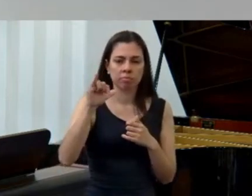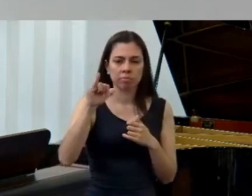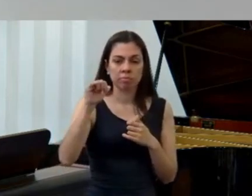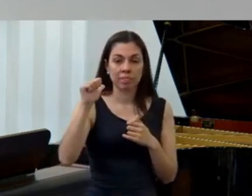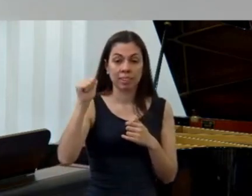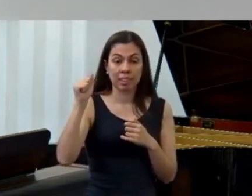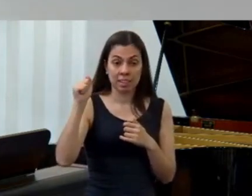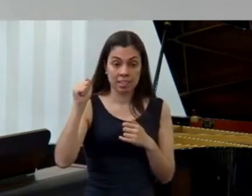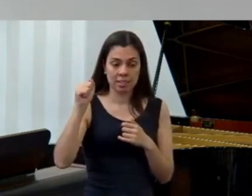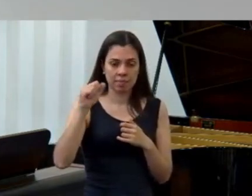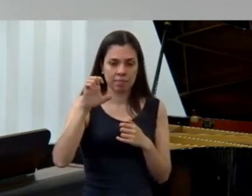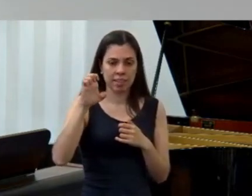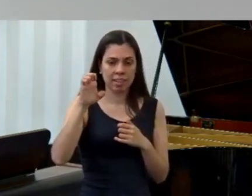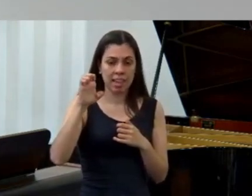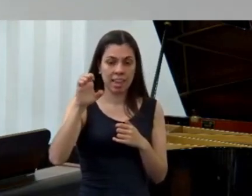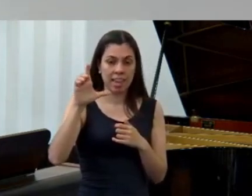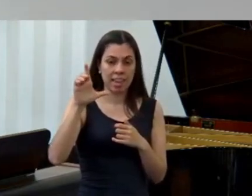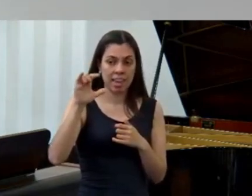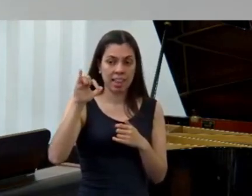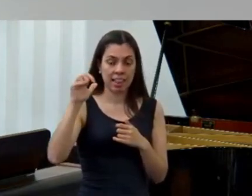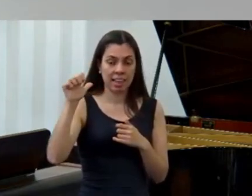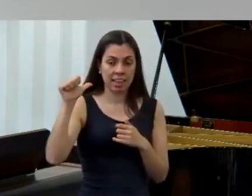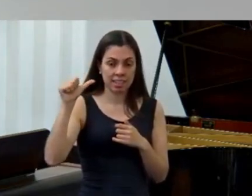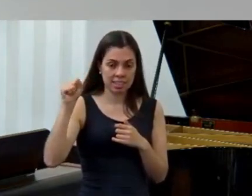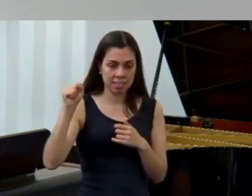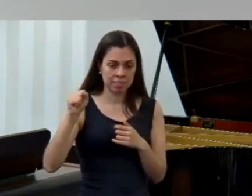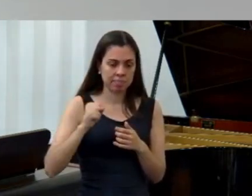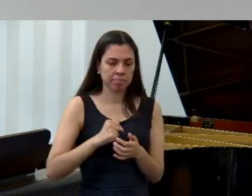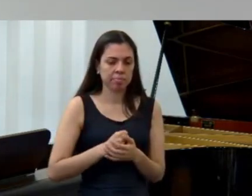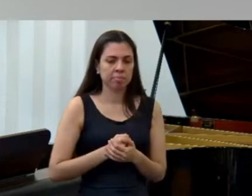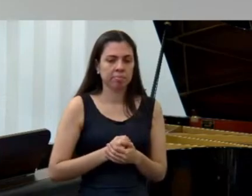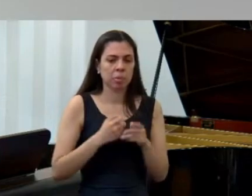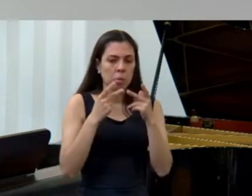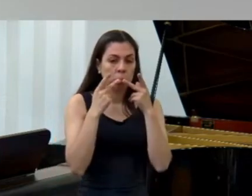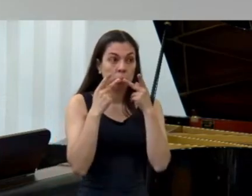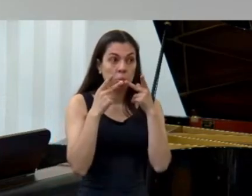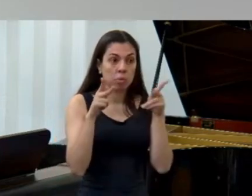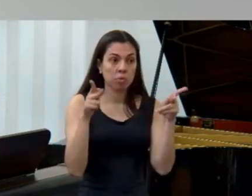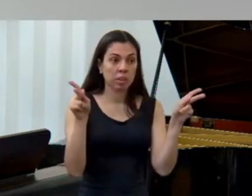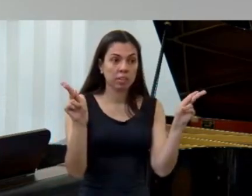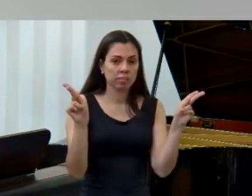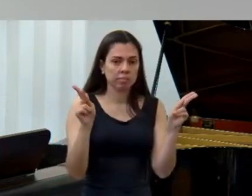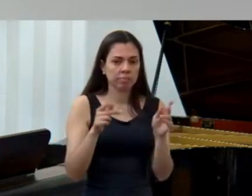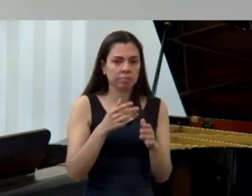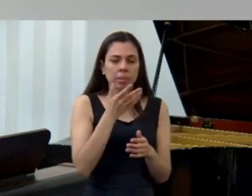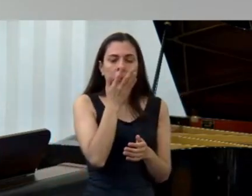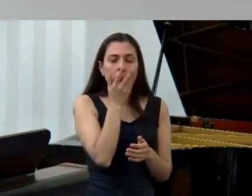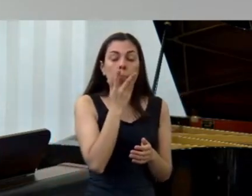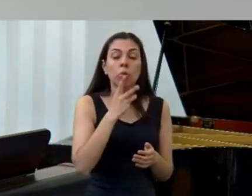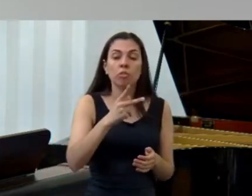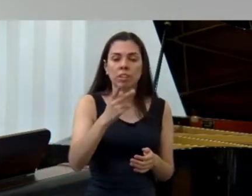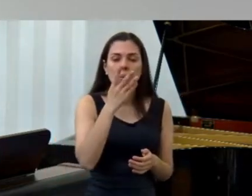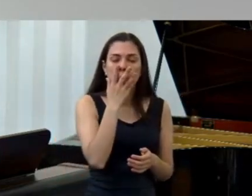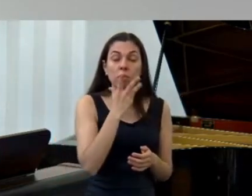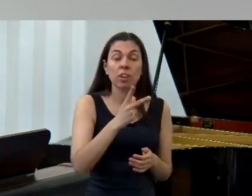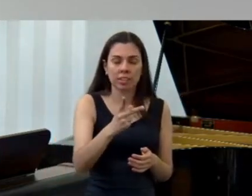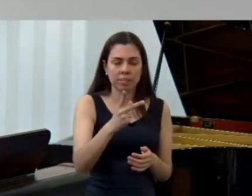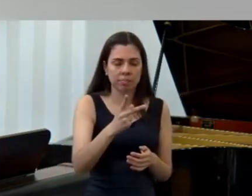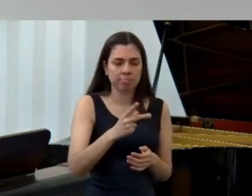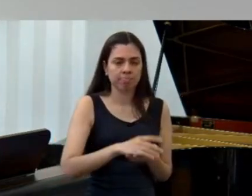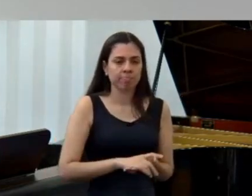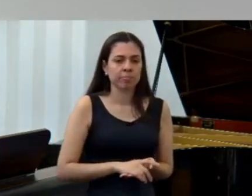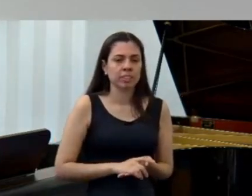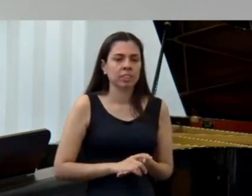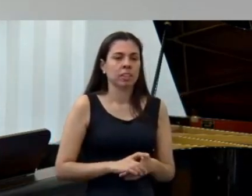uma intimidade com Deus, uma relação muito próxima com o Senhor, passa um momento de uma crise,